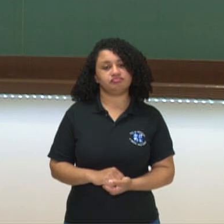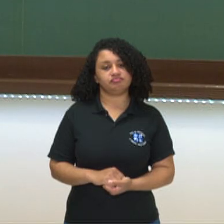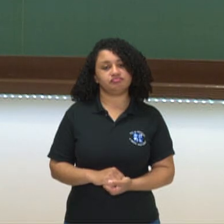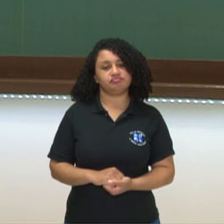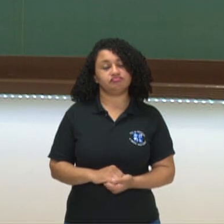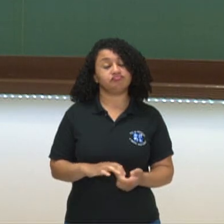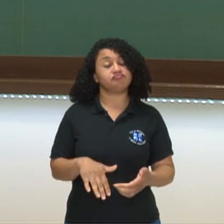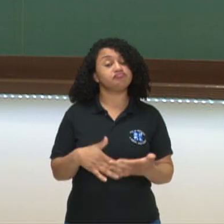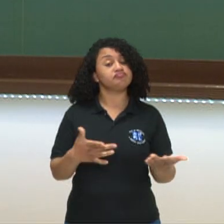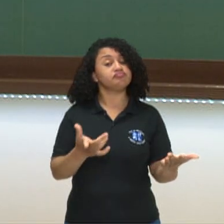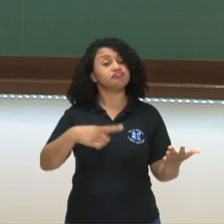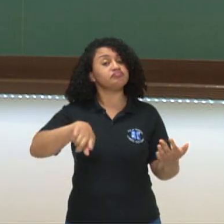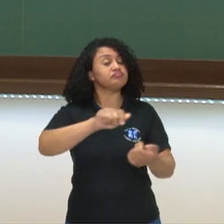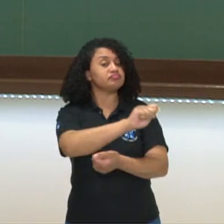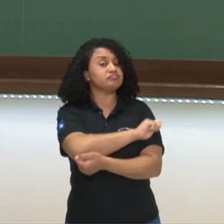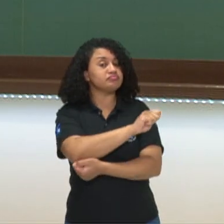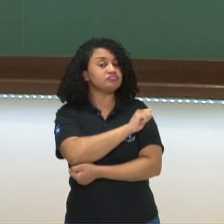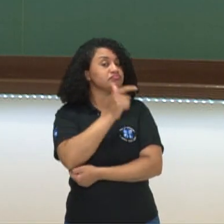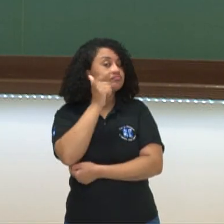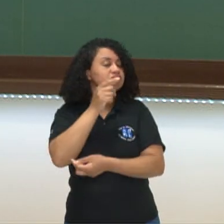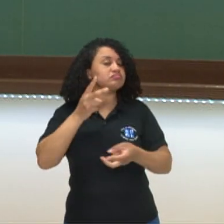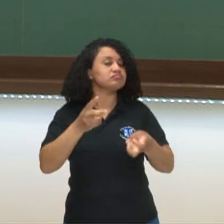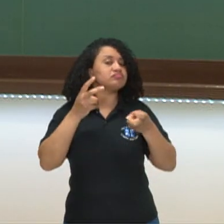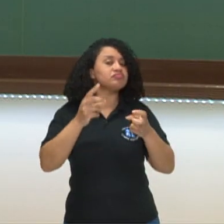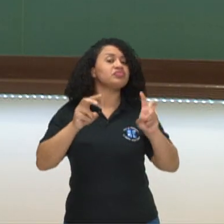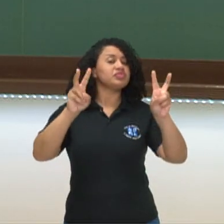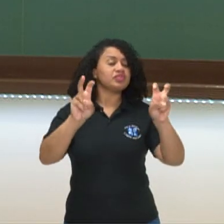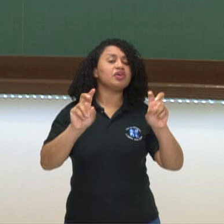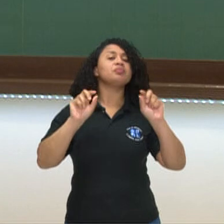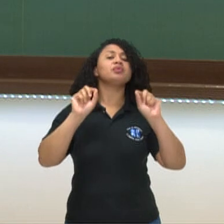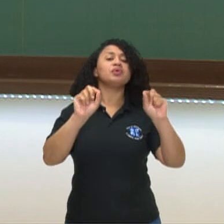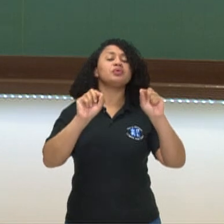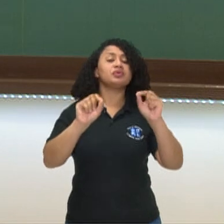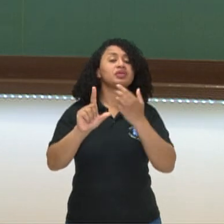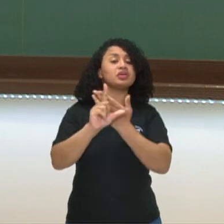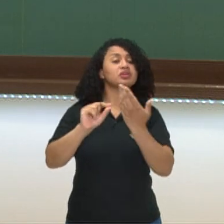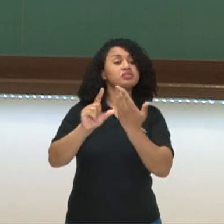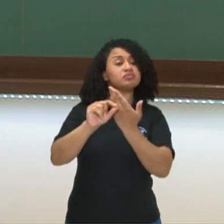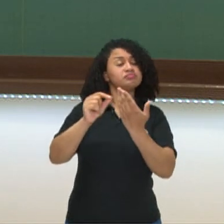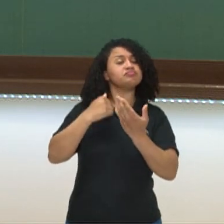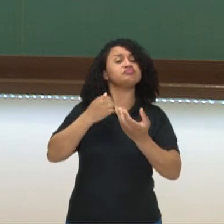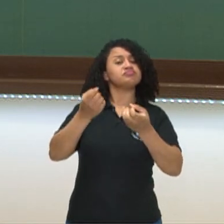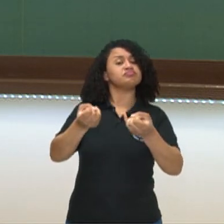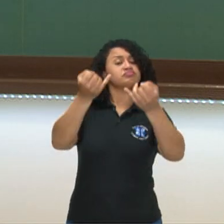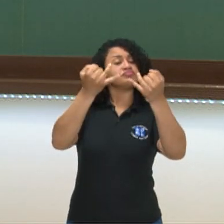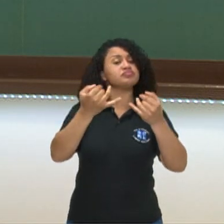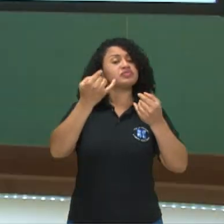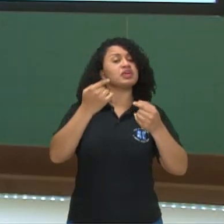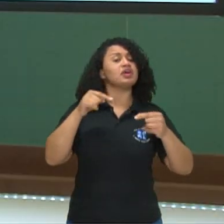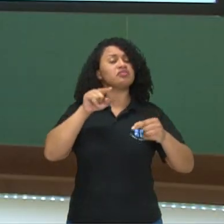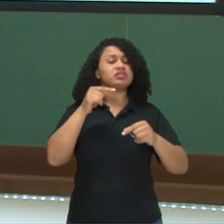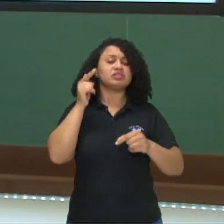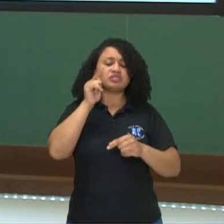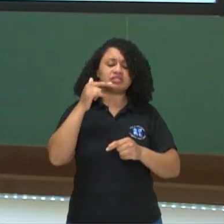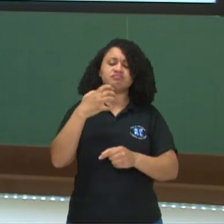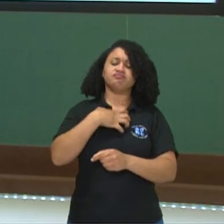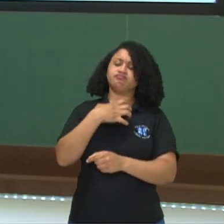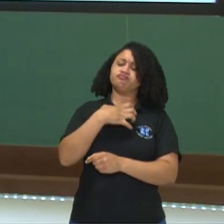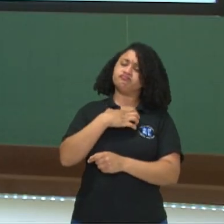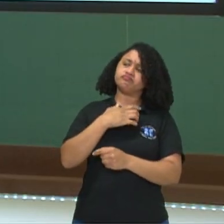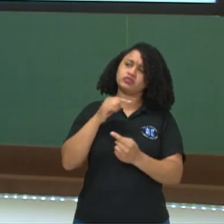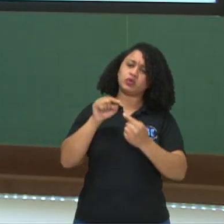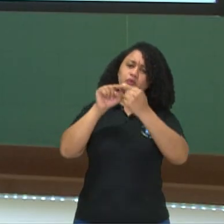Então, estudantes, conseguiram identificar o tema, sobre o que esse autor, né, o Ferreira Goulart, está falando, e você se identifica com esse